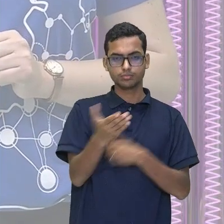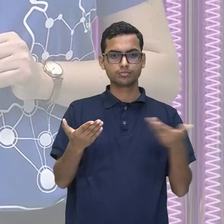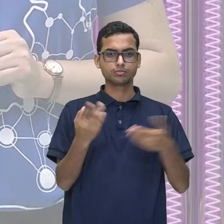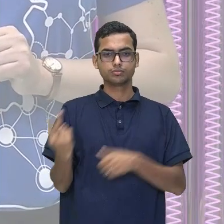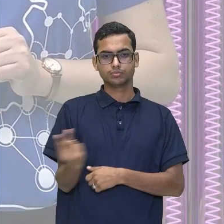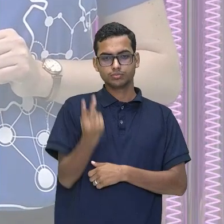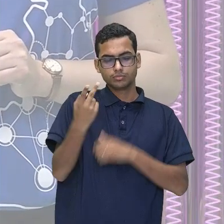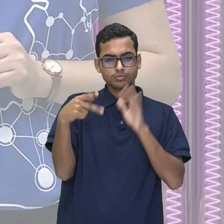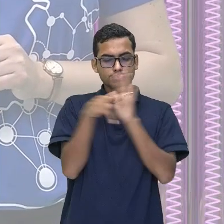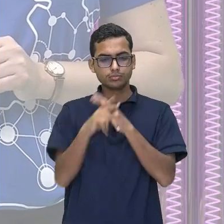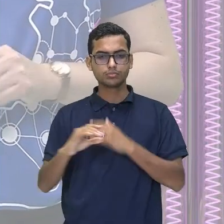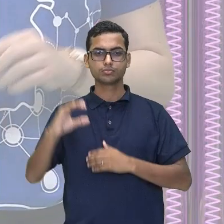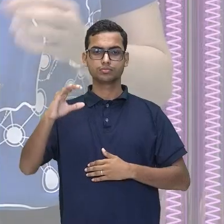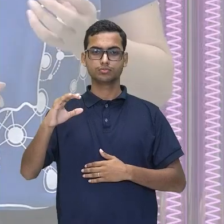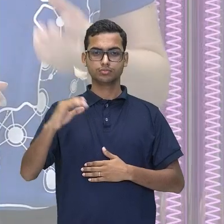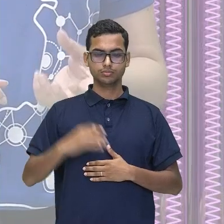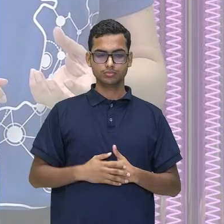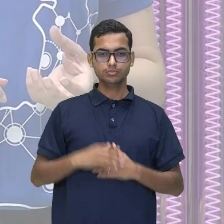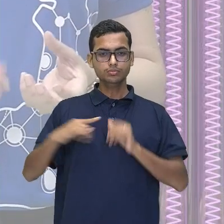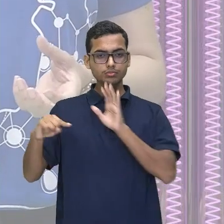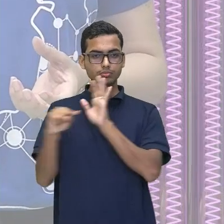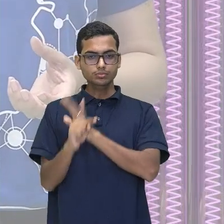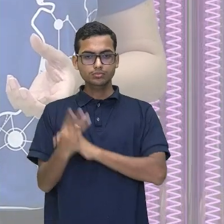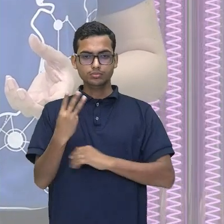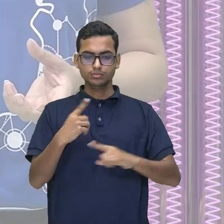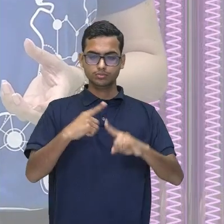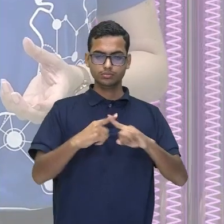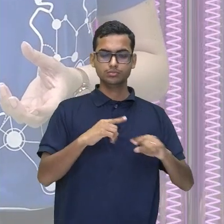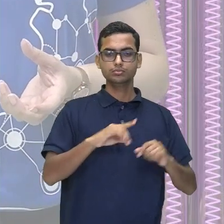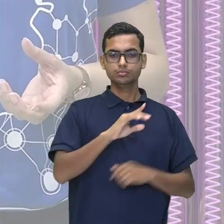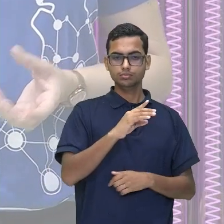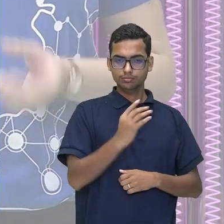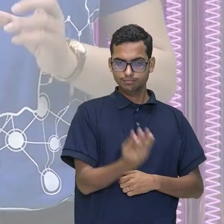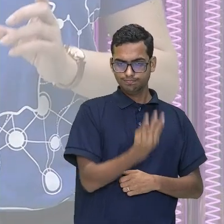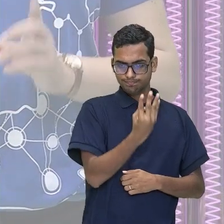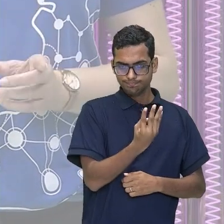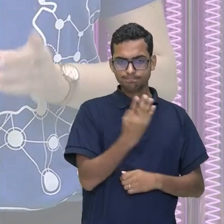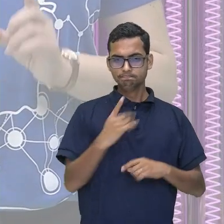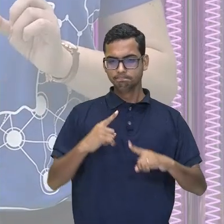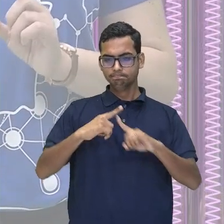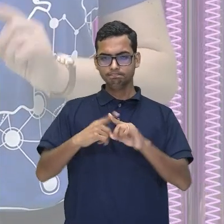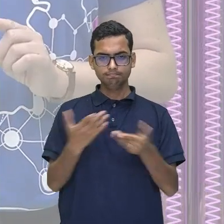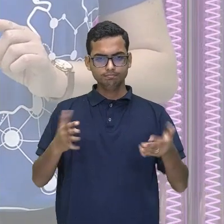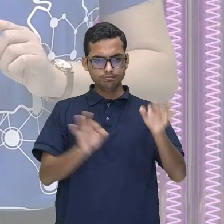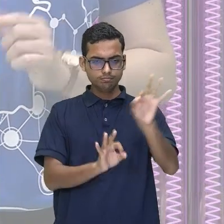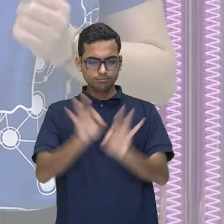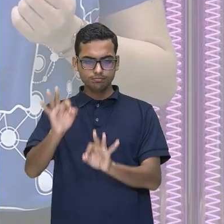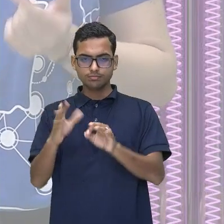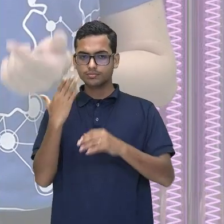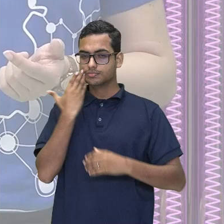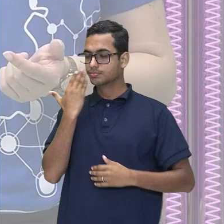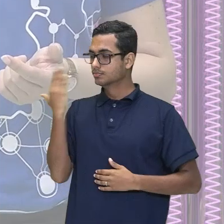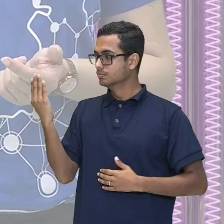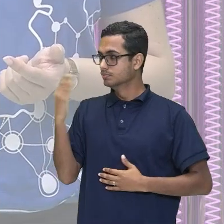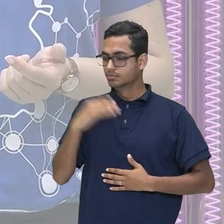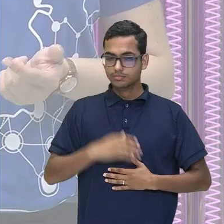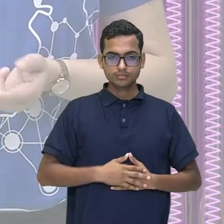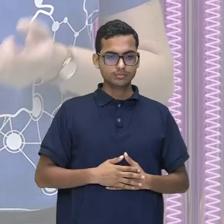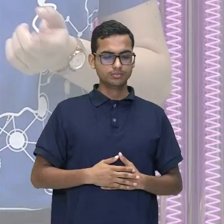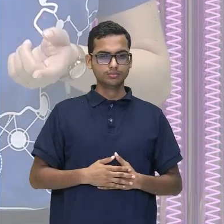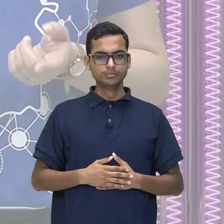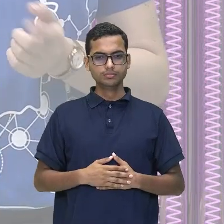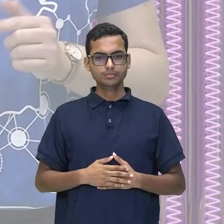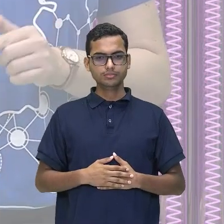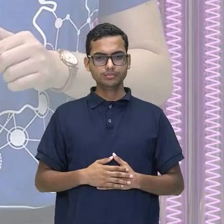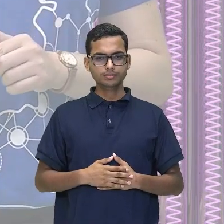de C vai ser a multiplicação de menos 3 por mais 4. Menos vezes mais vai dar